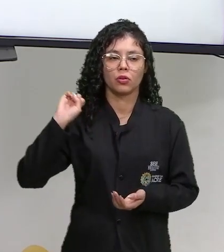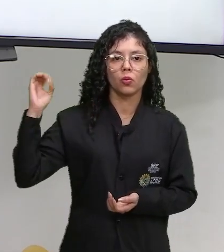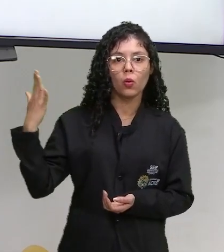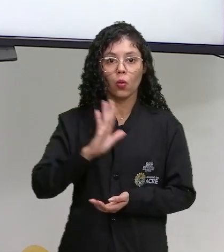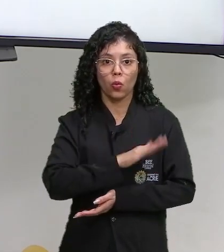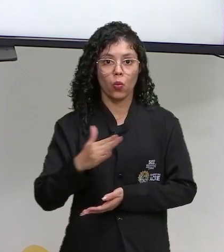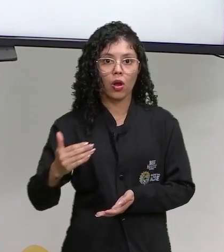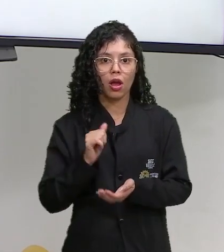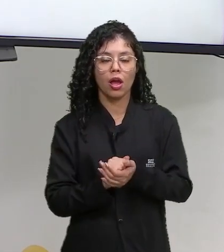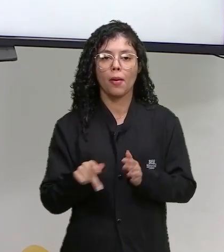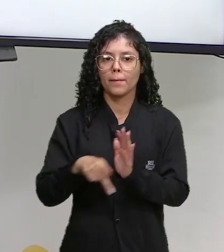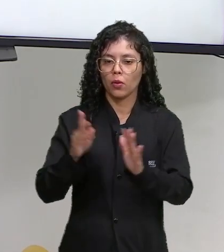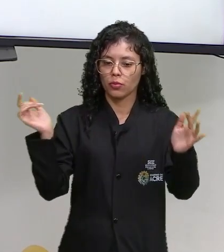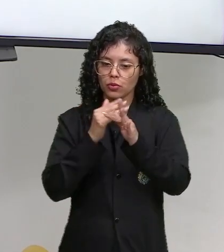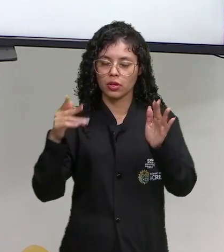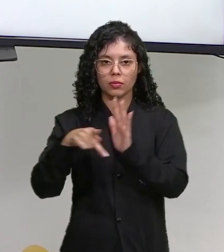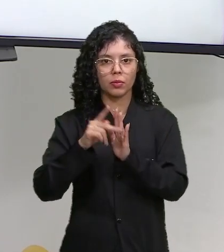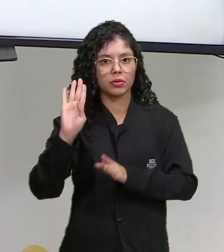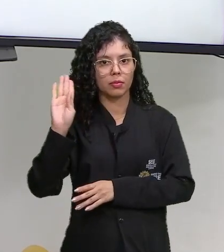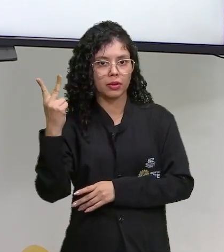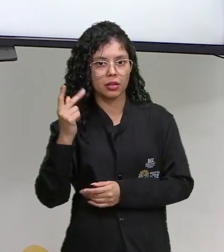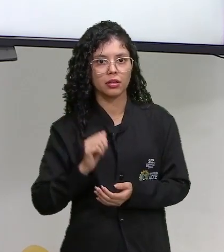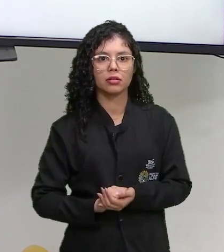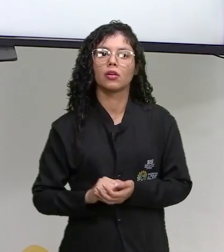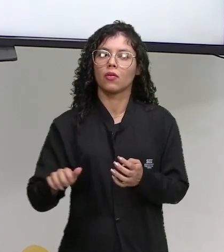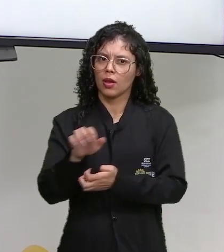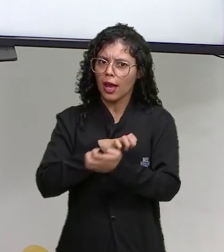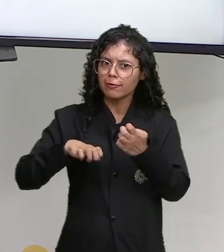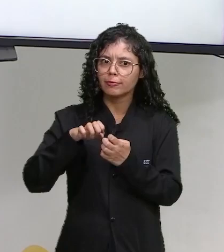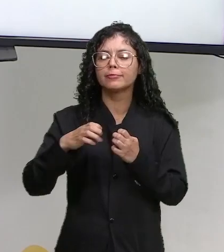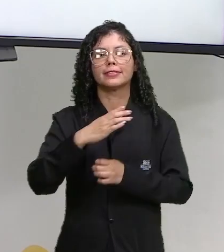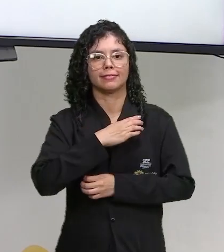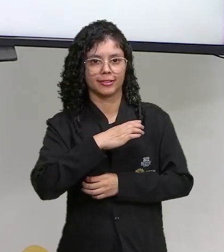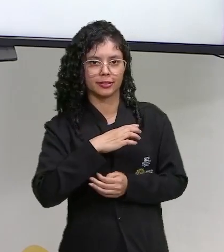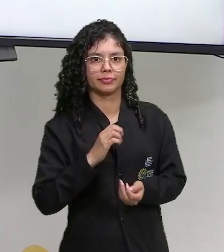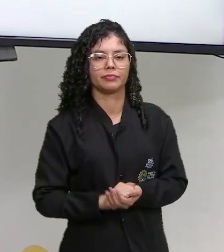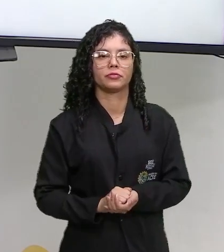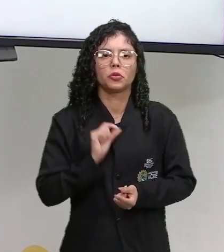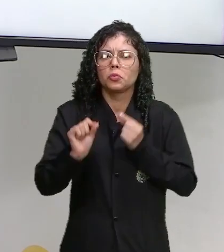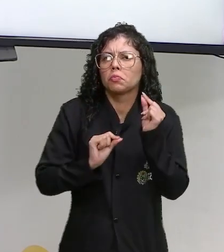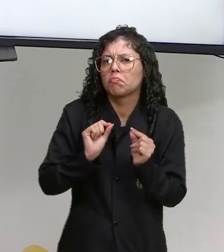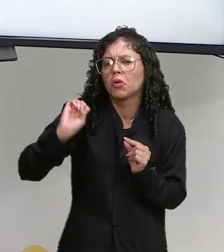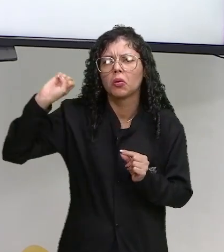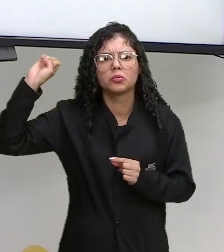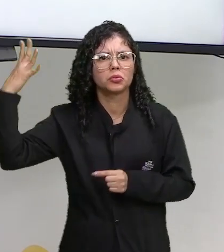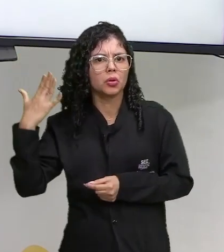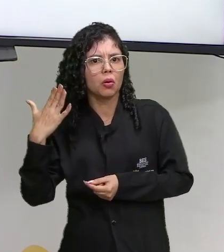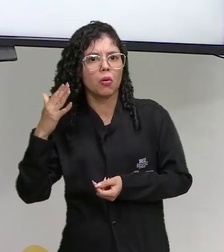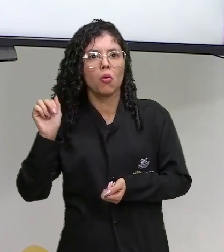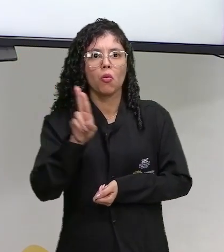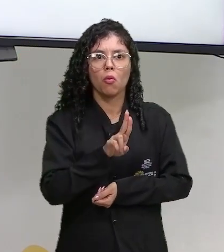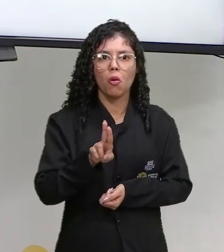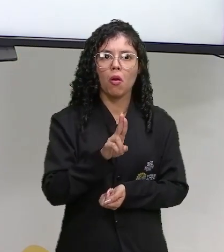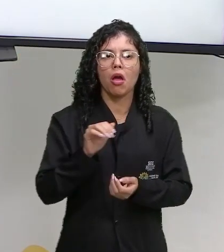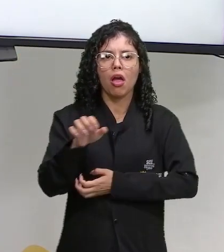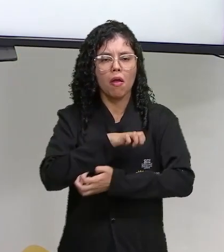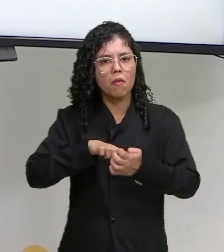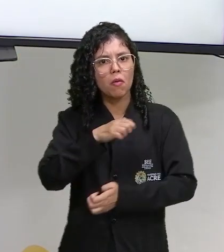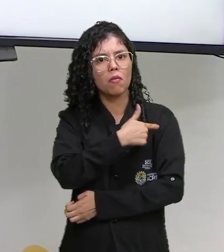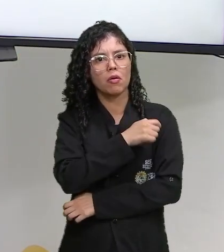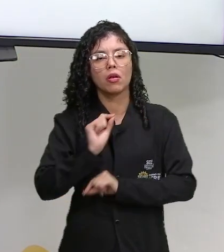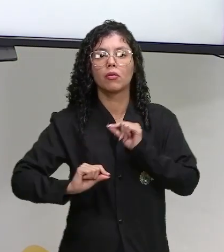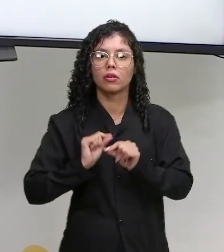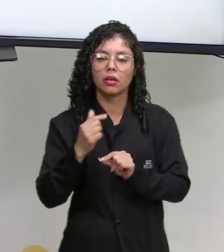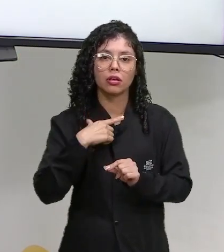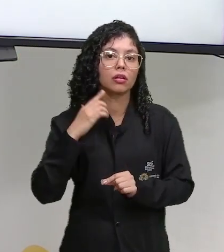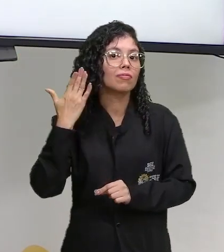no sertão da Bahia, aqui nós vamos ter uma revolta urbana. Bom, o que aconteceu para desencadear essa chamada revolta da vacina? Bom, a gente tem